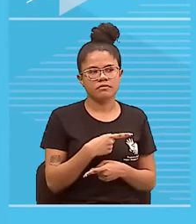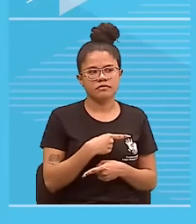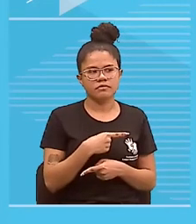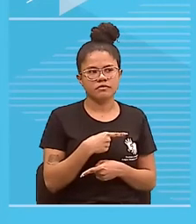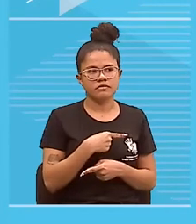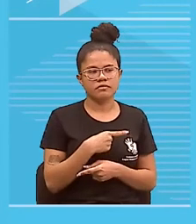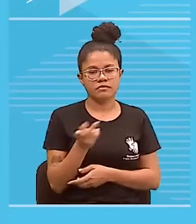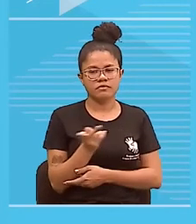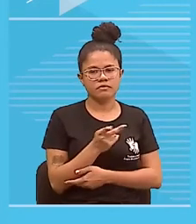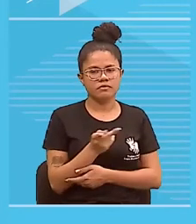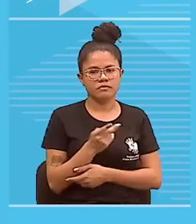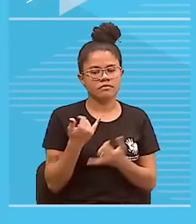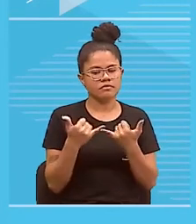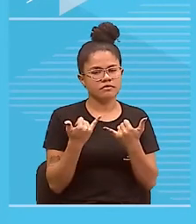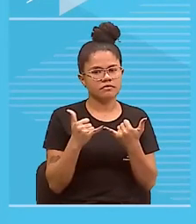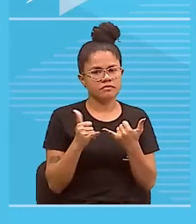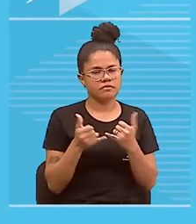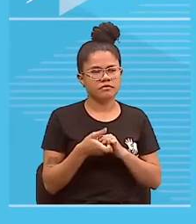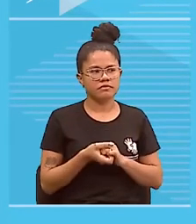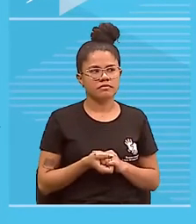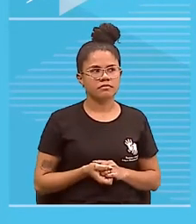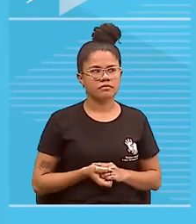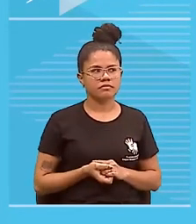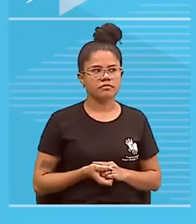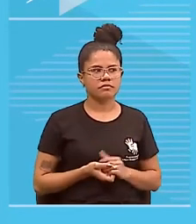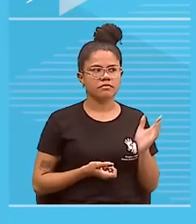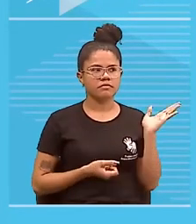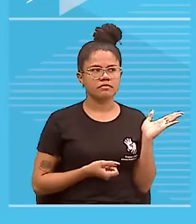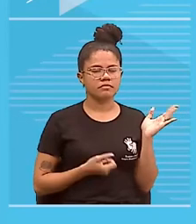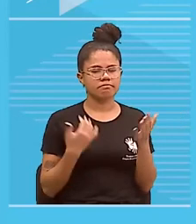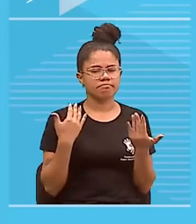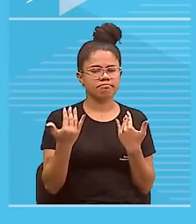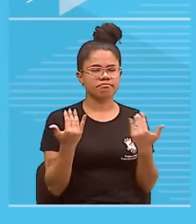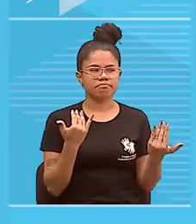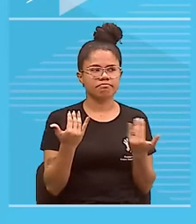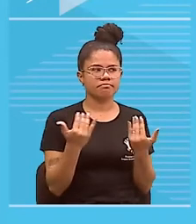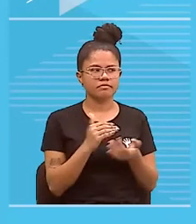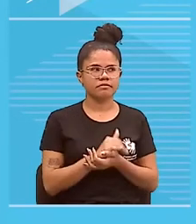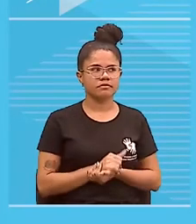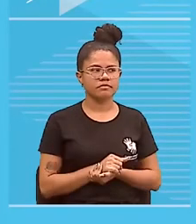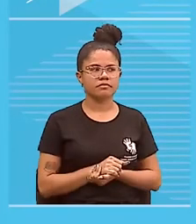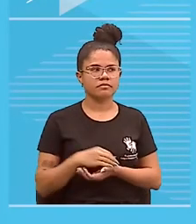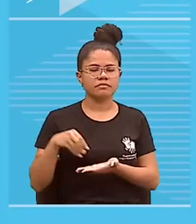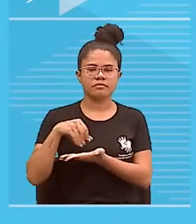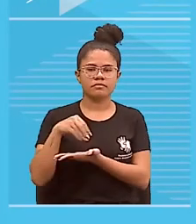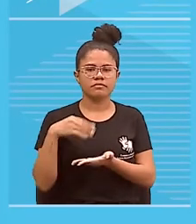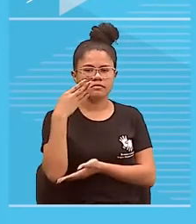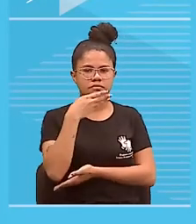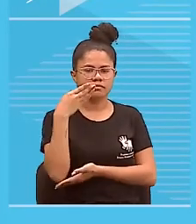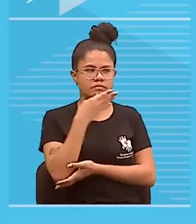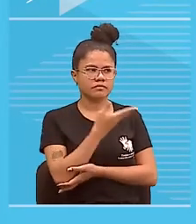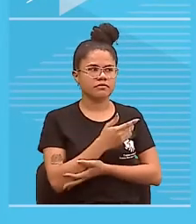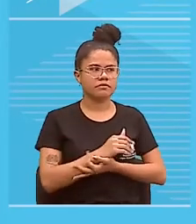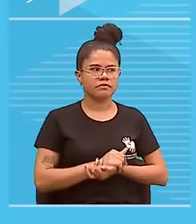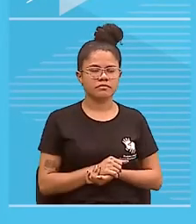os dois elas são idênticas e olha o amido e aqui gente é